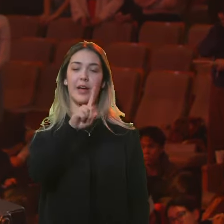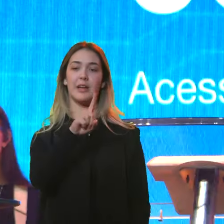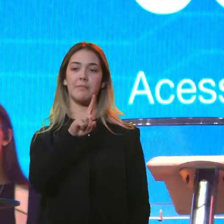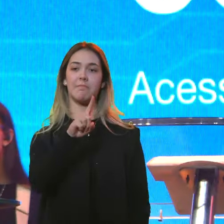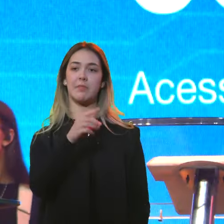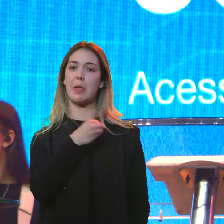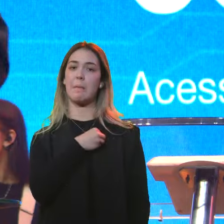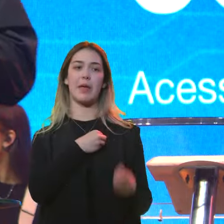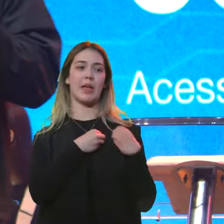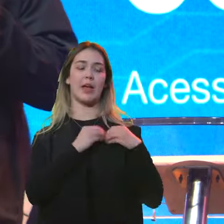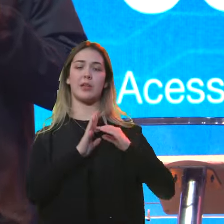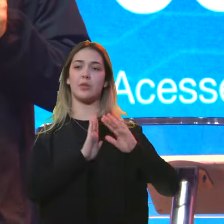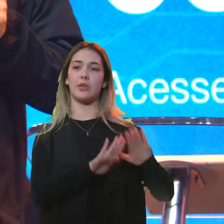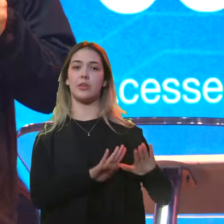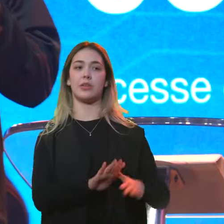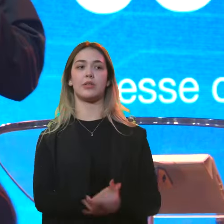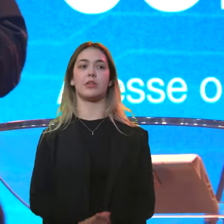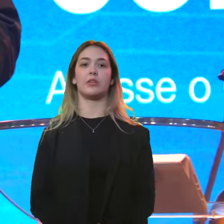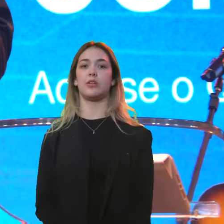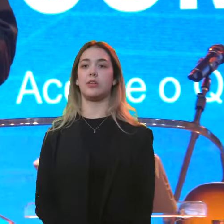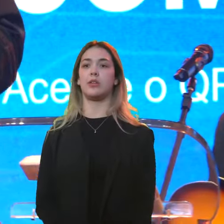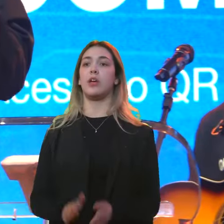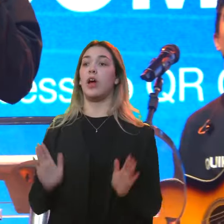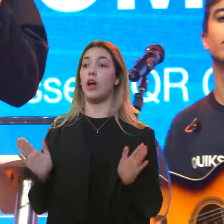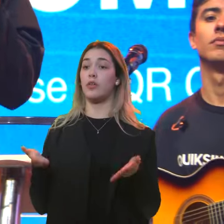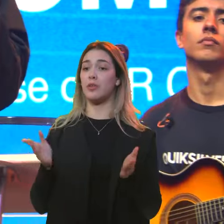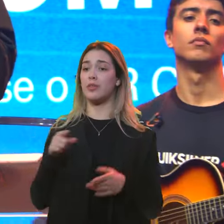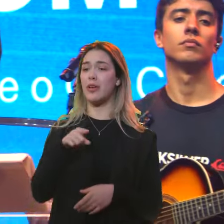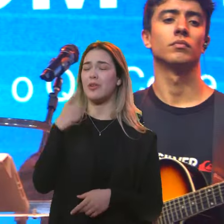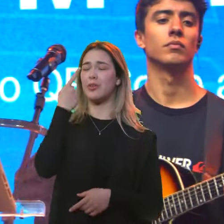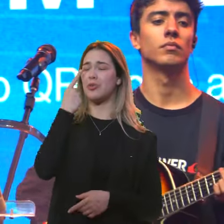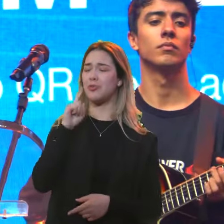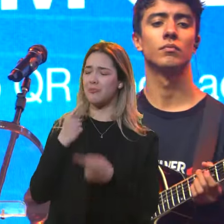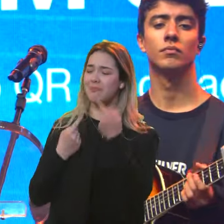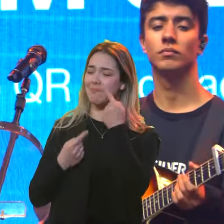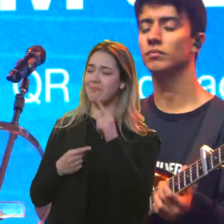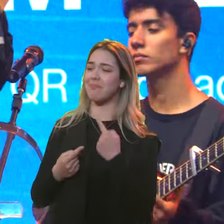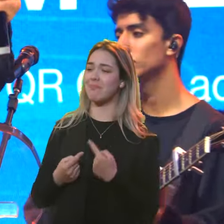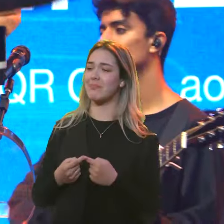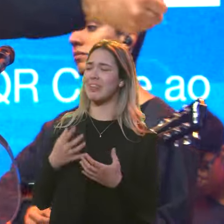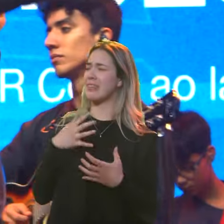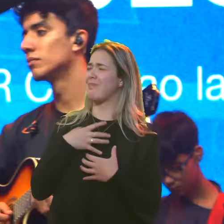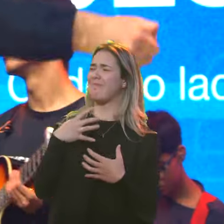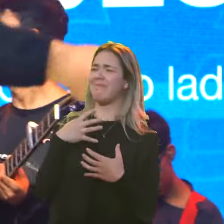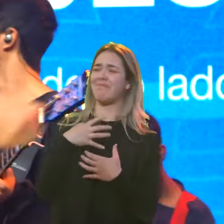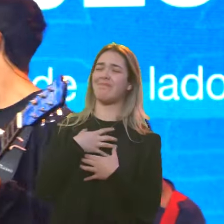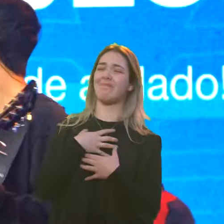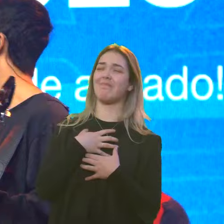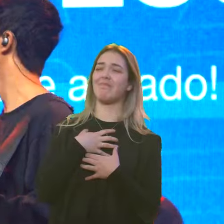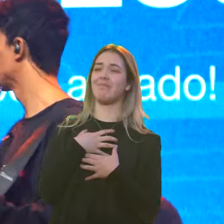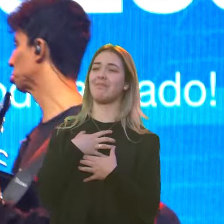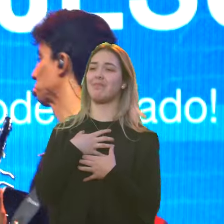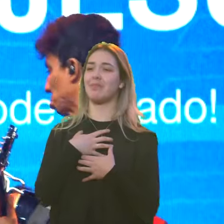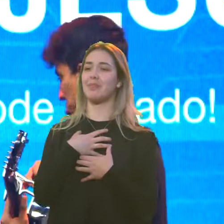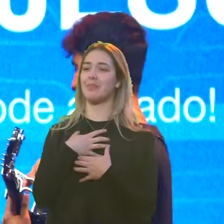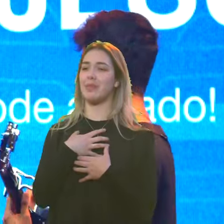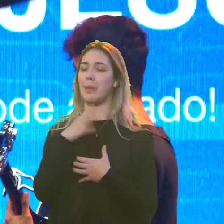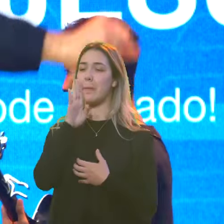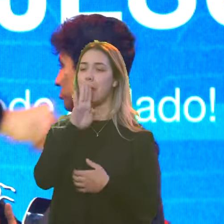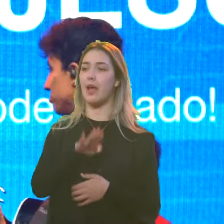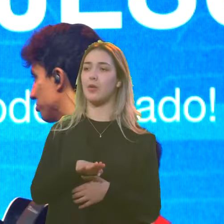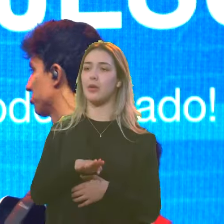Então se você está aqui chorando, está se sentindo a pior pessoa do mundo, Jesus está olhando para você agora e falando: filho, filha, eu